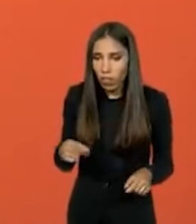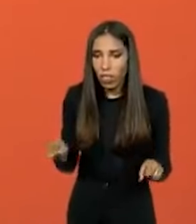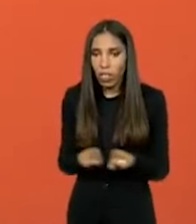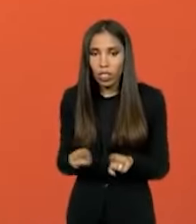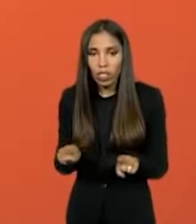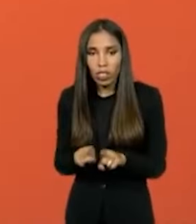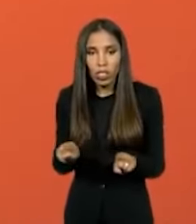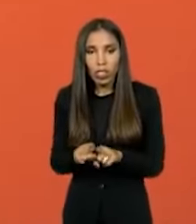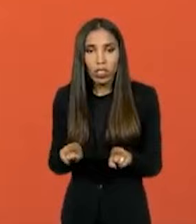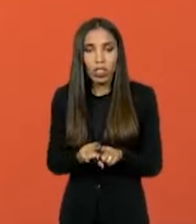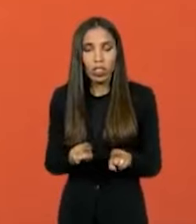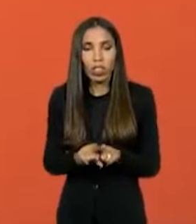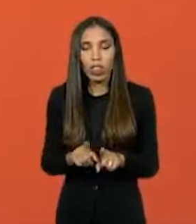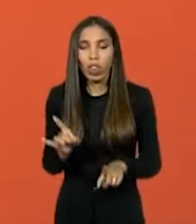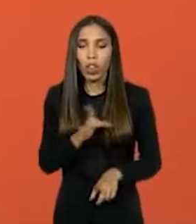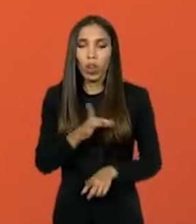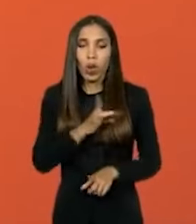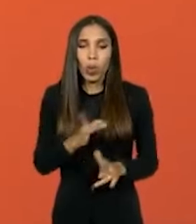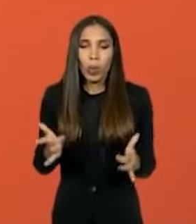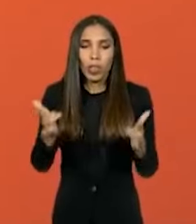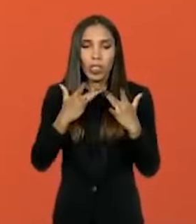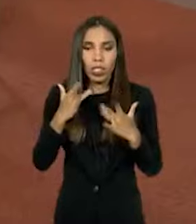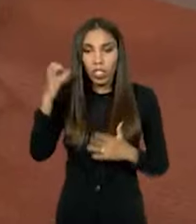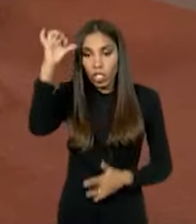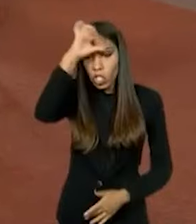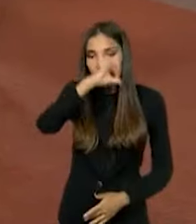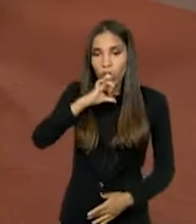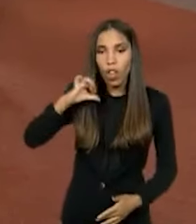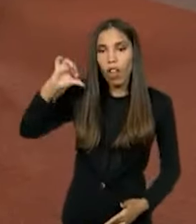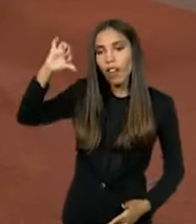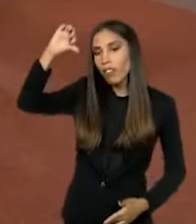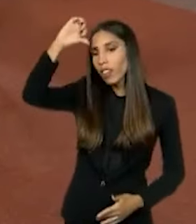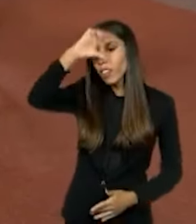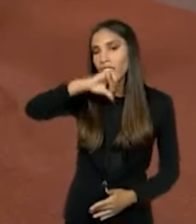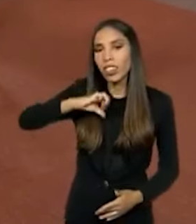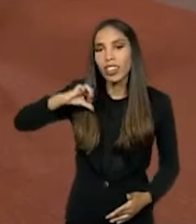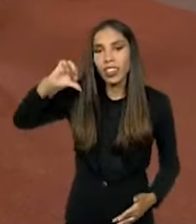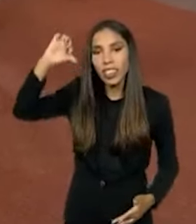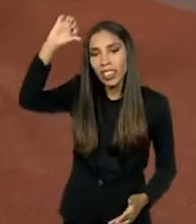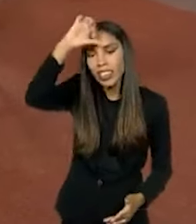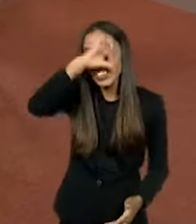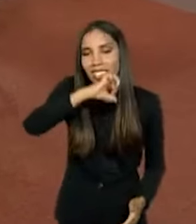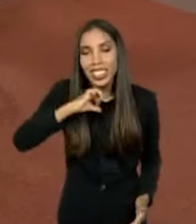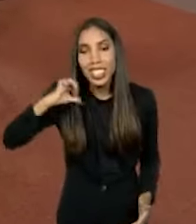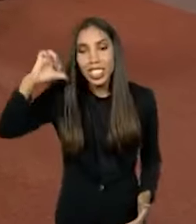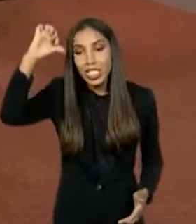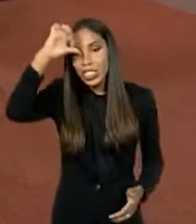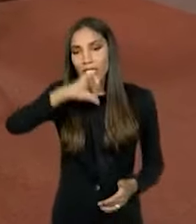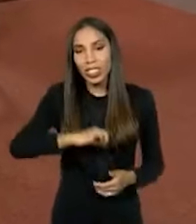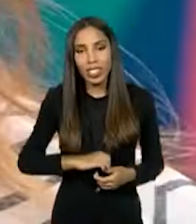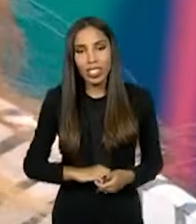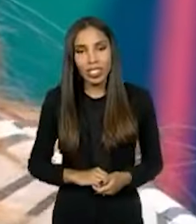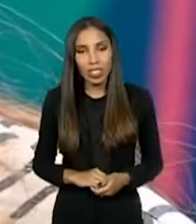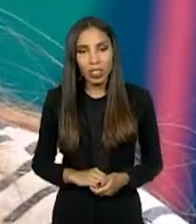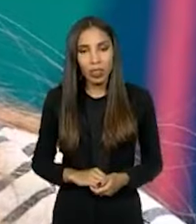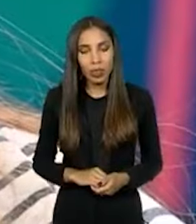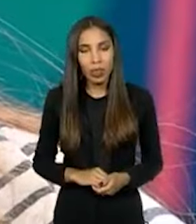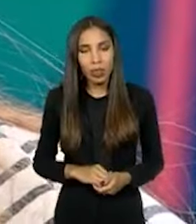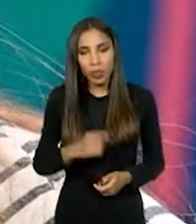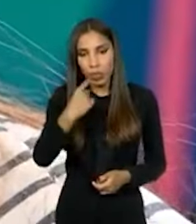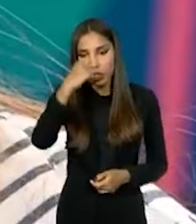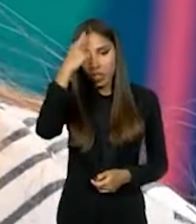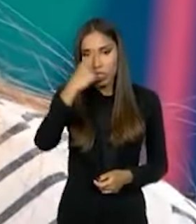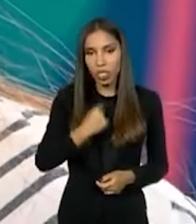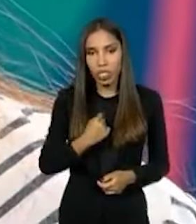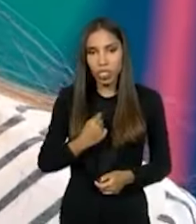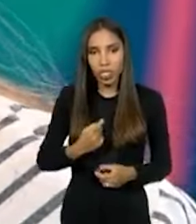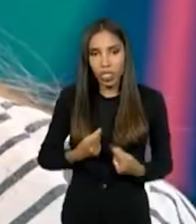mas mas o o medo ficava N Gente 9 horas Cissa Pensa nessa um dia né vem cá a gente tem as imagens de